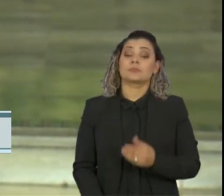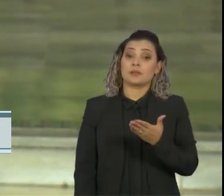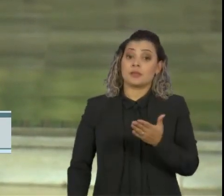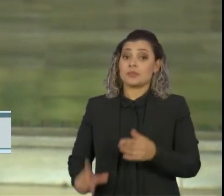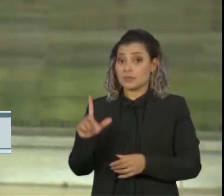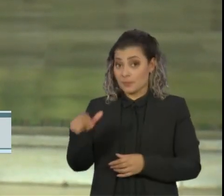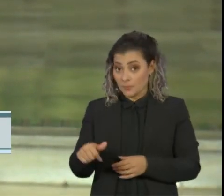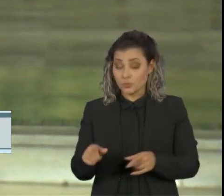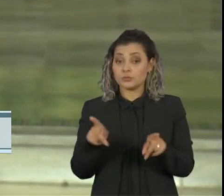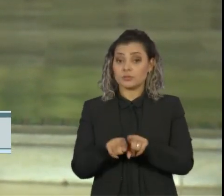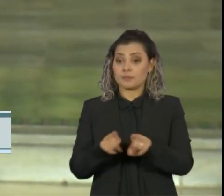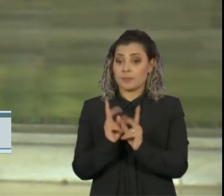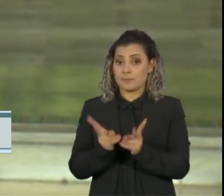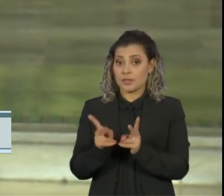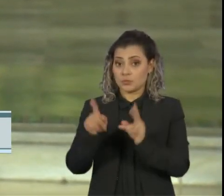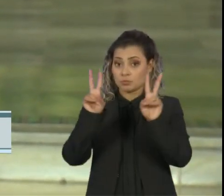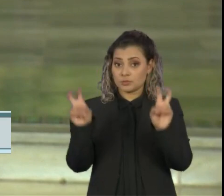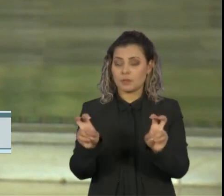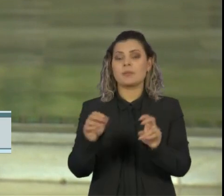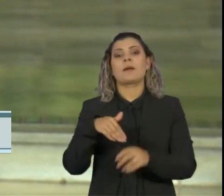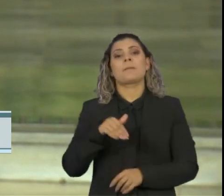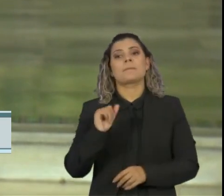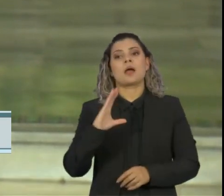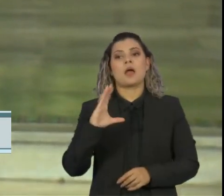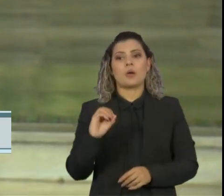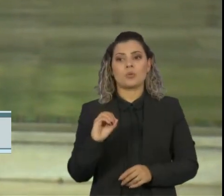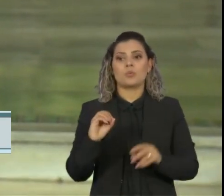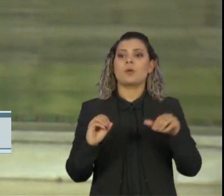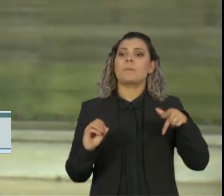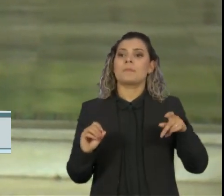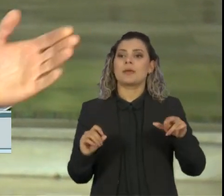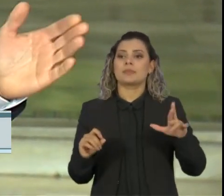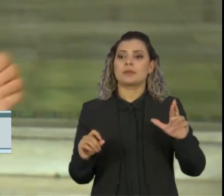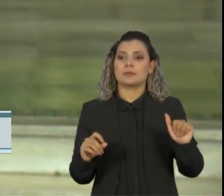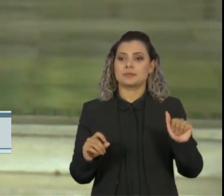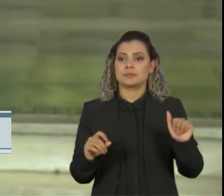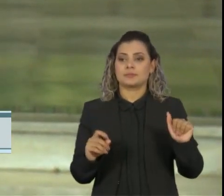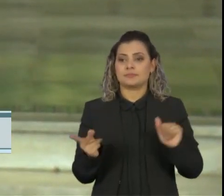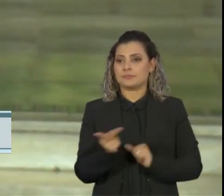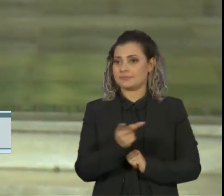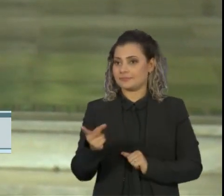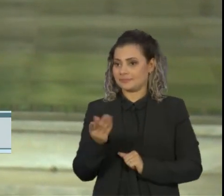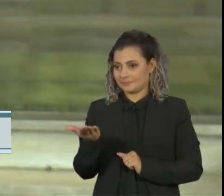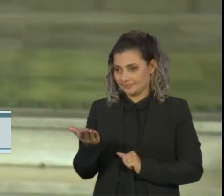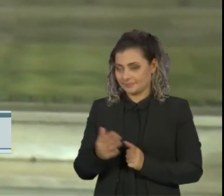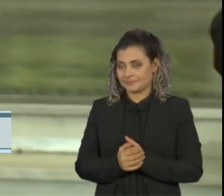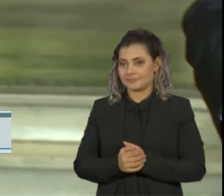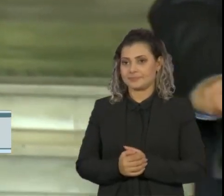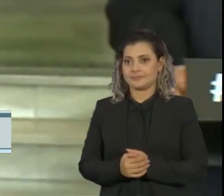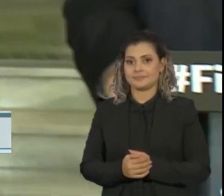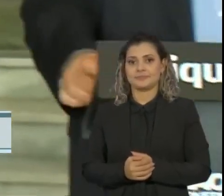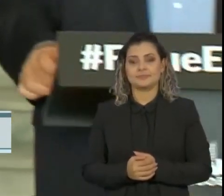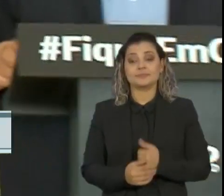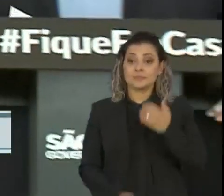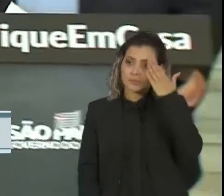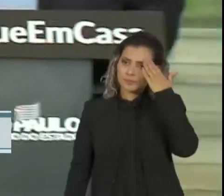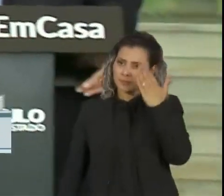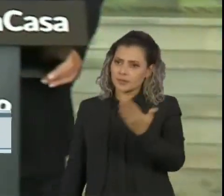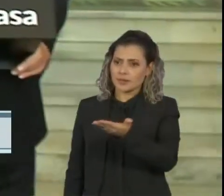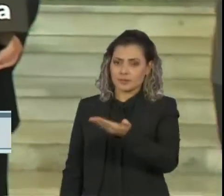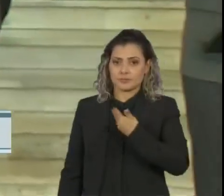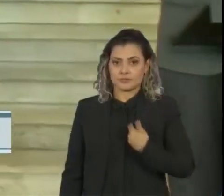após, no mesmo tema, Marco Vignoli e Patrícia Ellen. Dr. Carlos Carvalho. Obrigado,